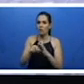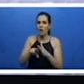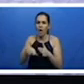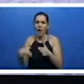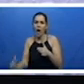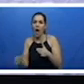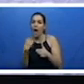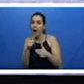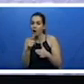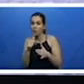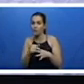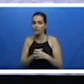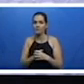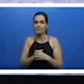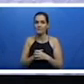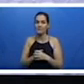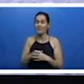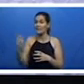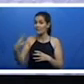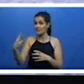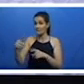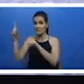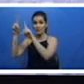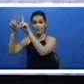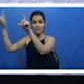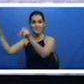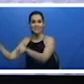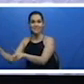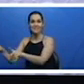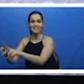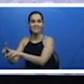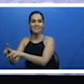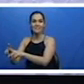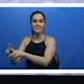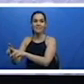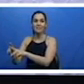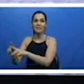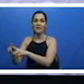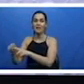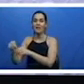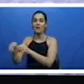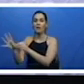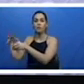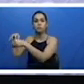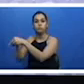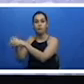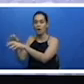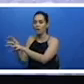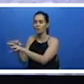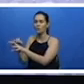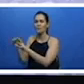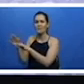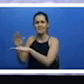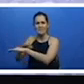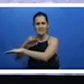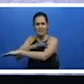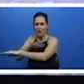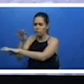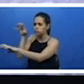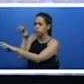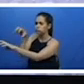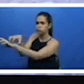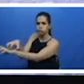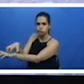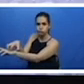d'água. E em terceiro aqui, em cima das costas da fêmea. que quando eclodir, a fêmea coloca também num corpo